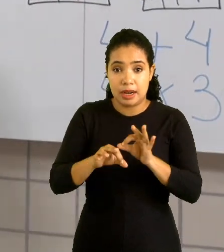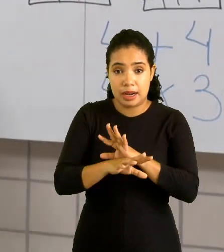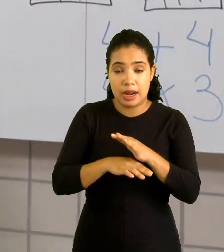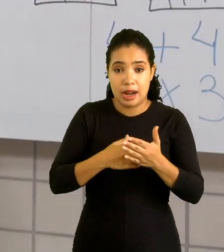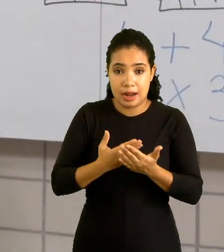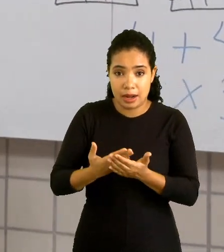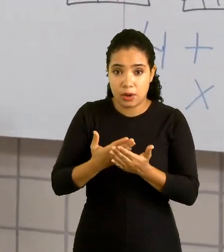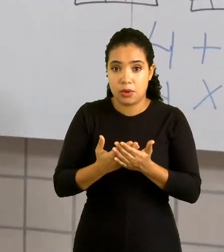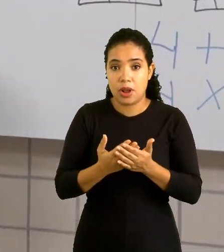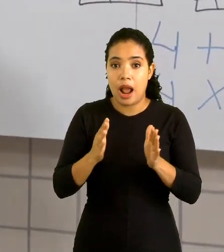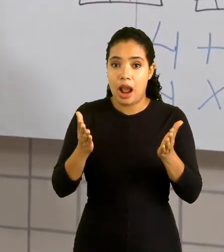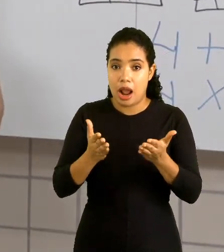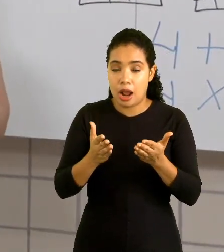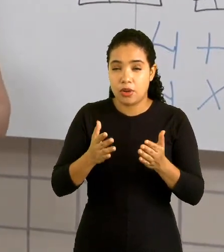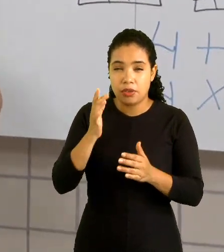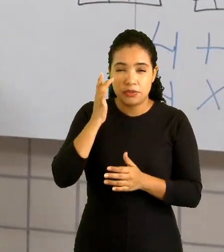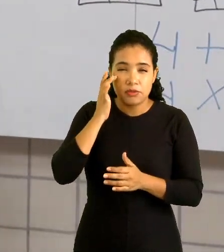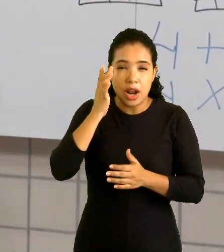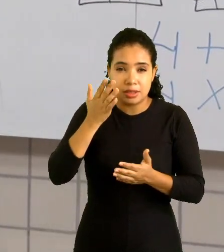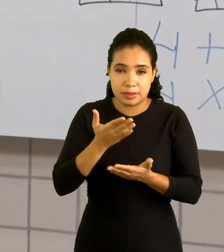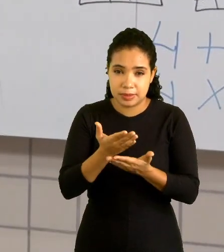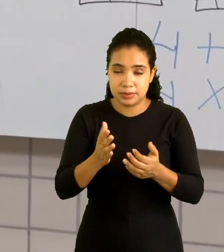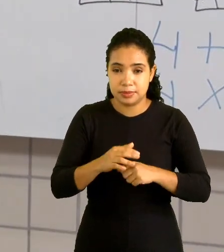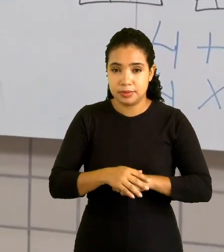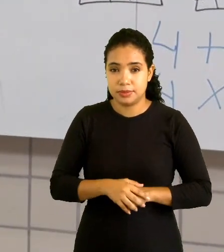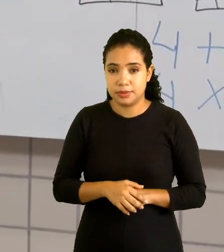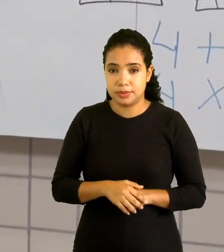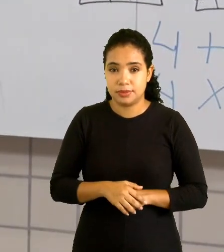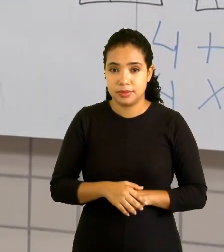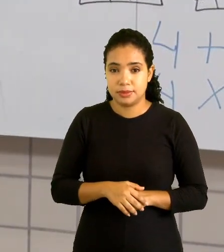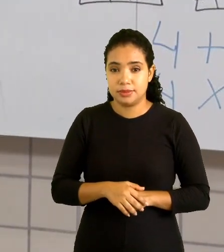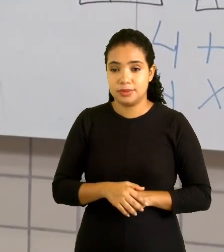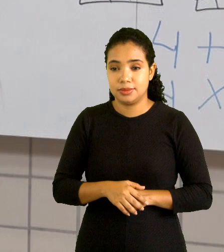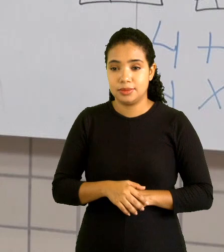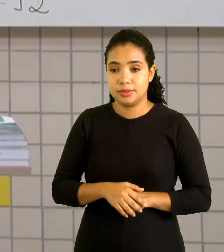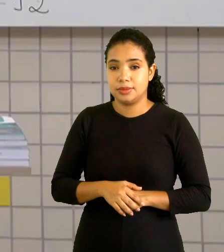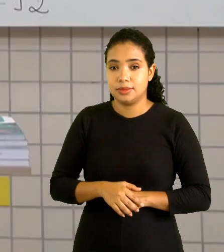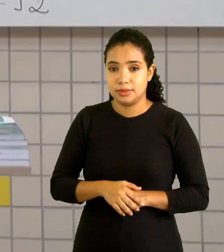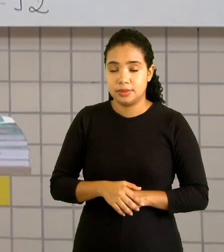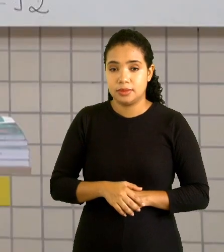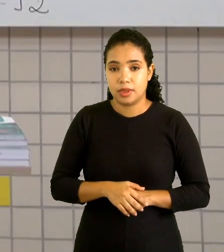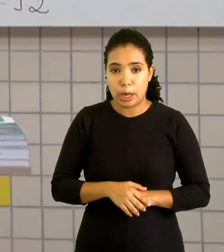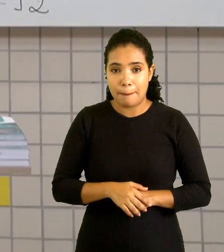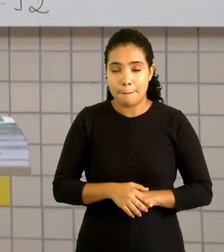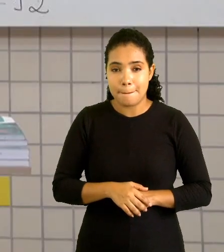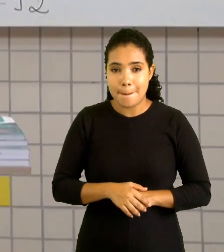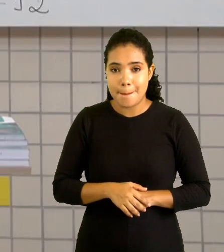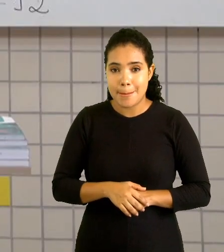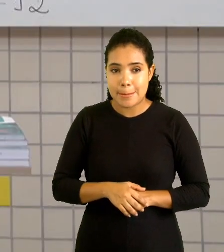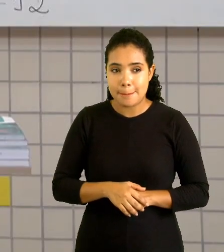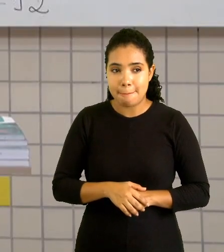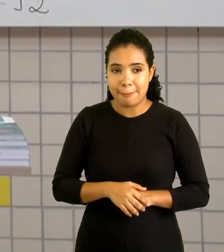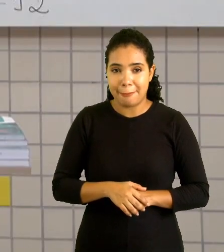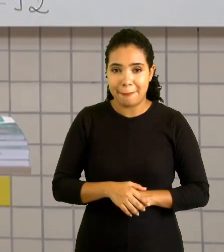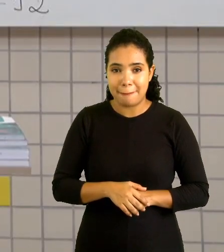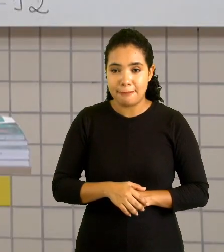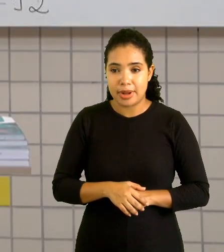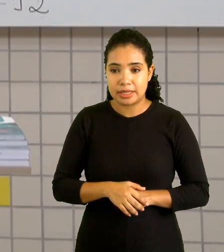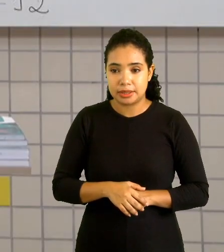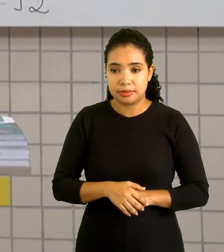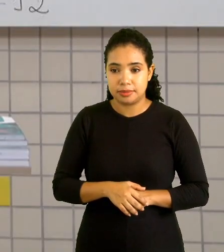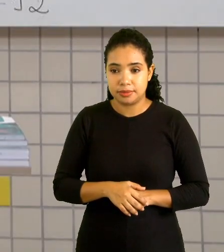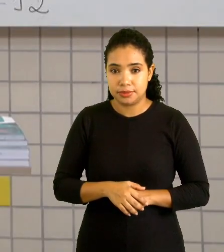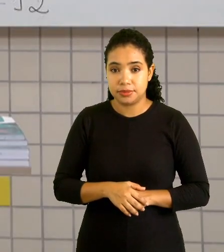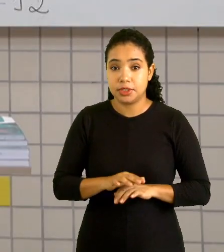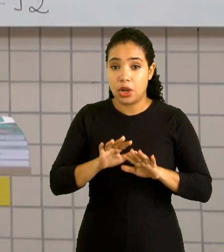aula? Agora eu vou fazer uma bem facinho. Vamos pegar aqui, separei de novo. Vamos fazer.